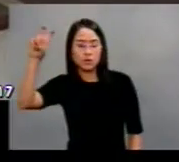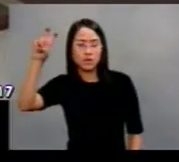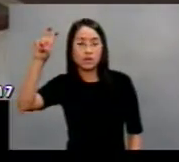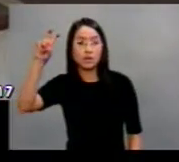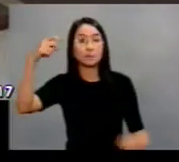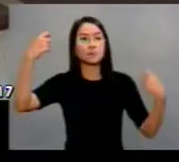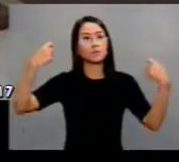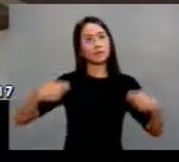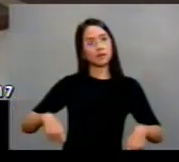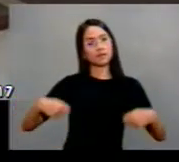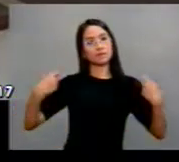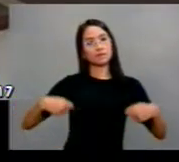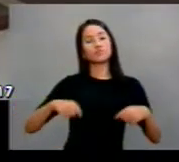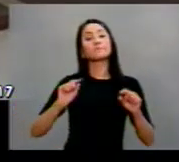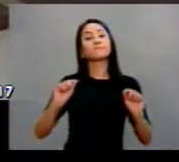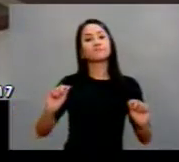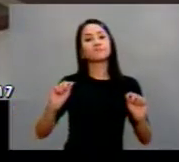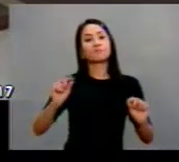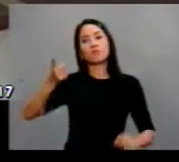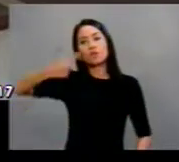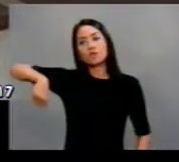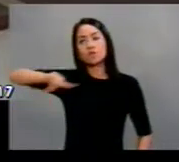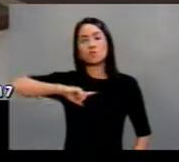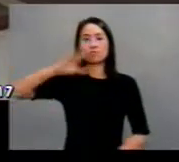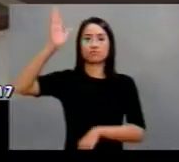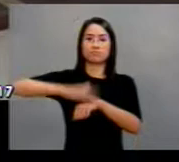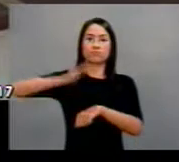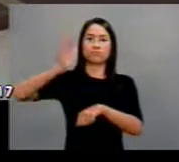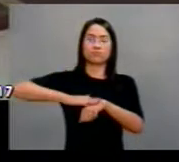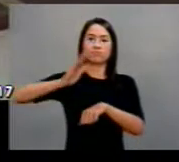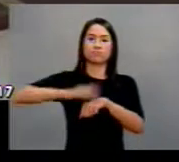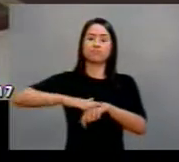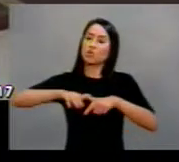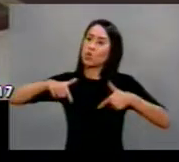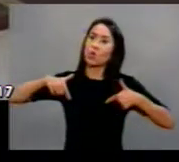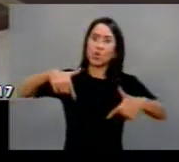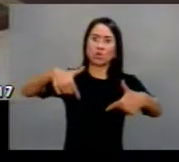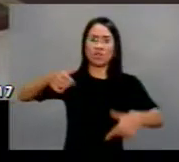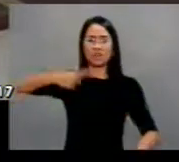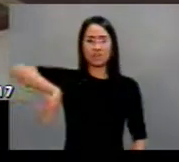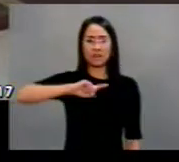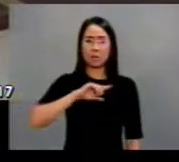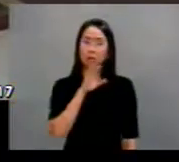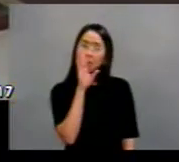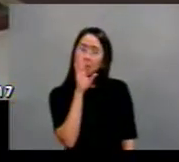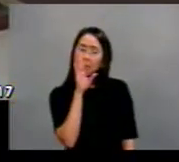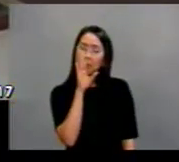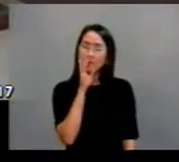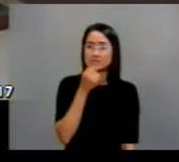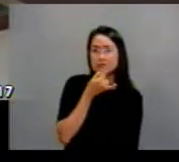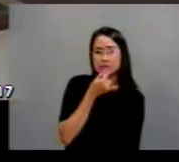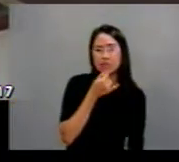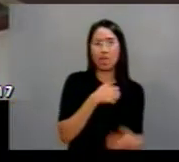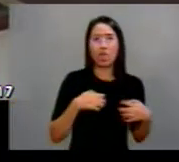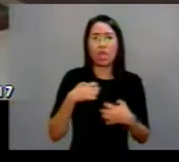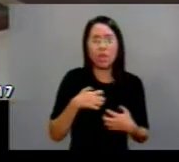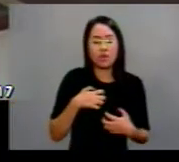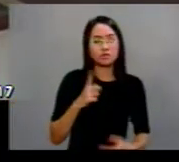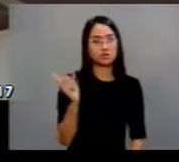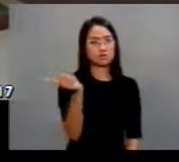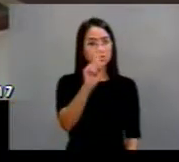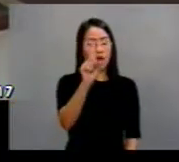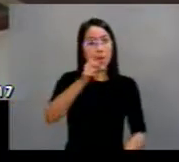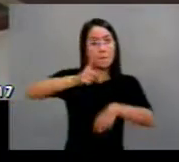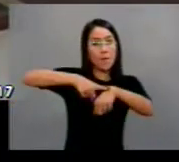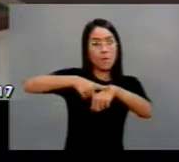nós precisamos ter voz convocatória. O momento não é de silenciar, o momento é de gritar, é